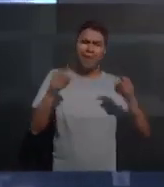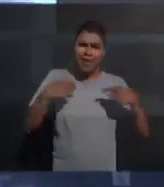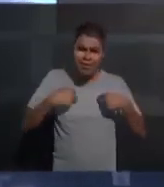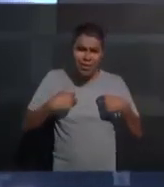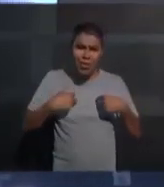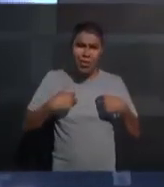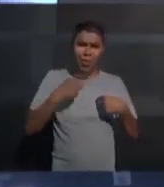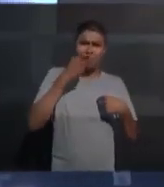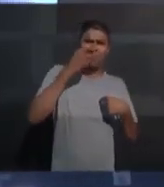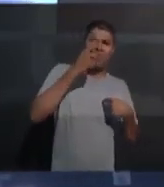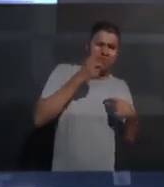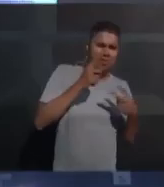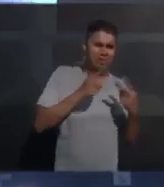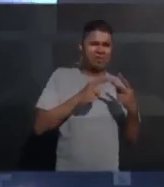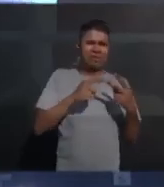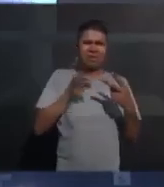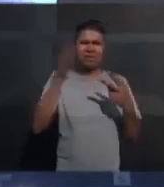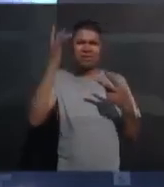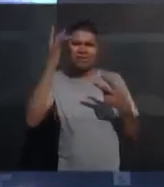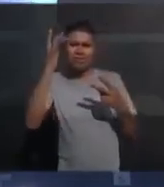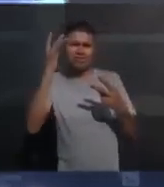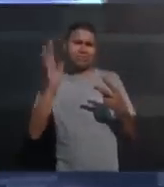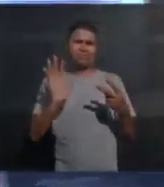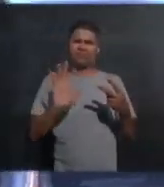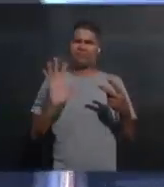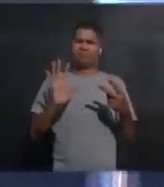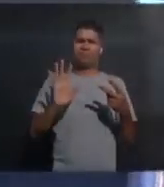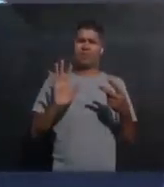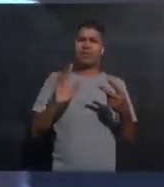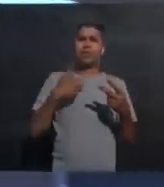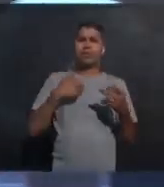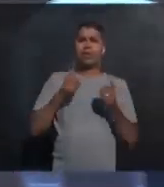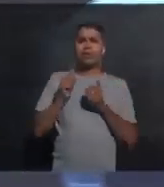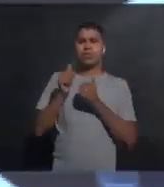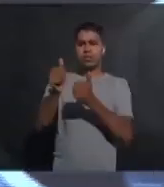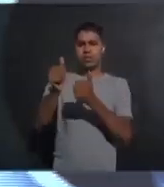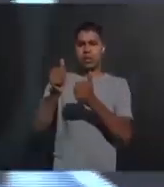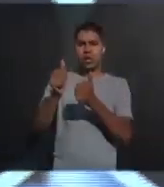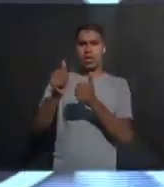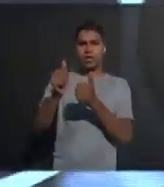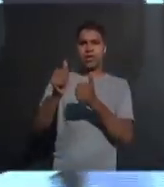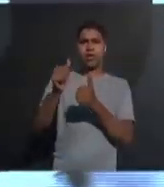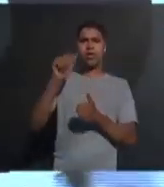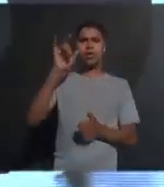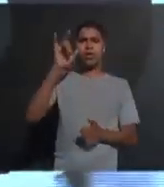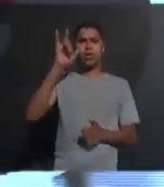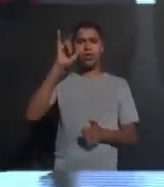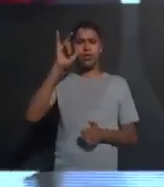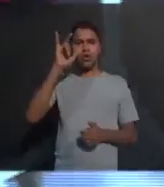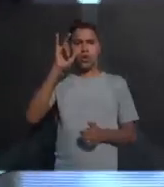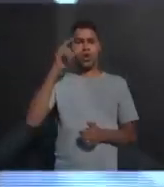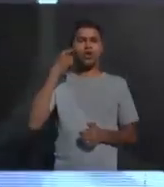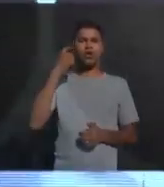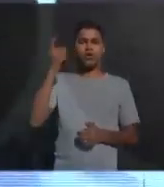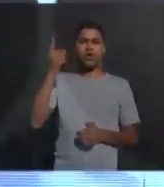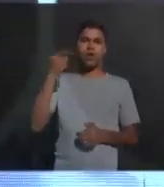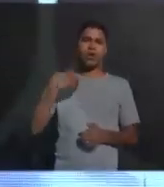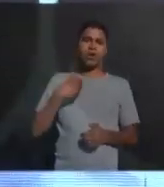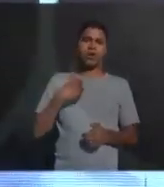eu não sou nem emitida e nem chic quem segue o instagram de me ver os meus foras lanús histórias dela